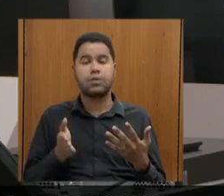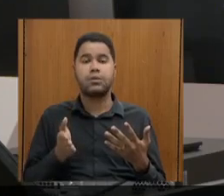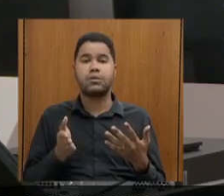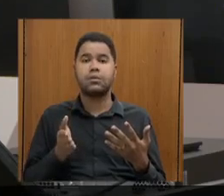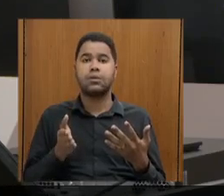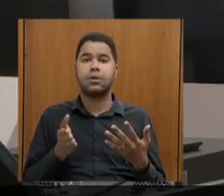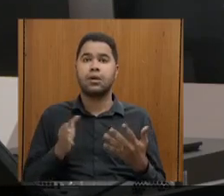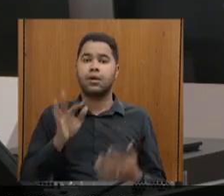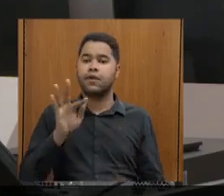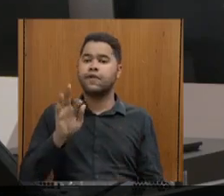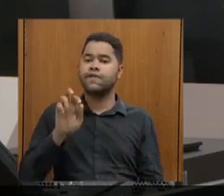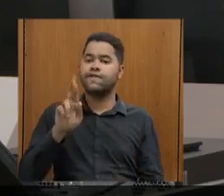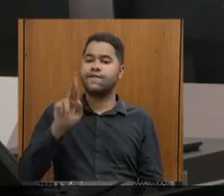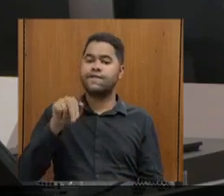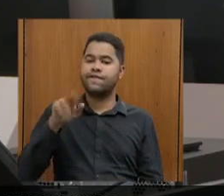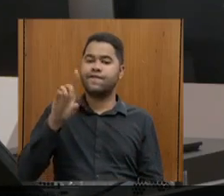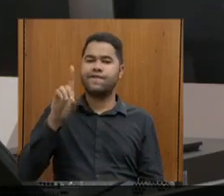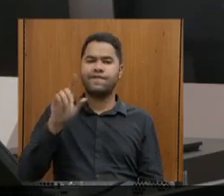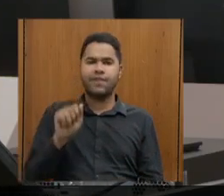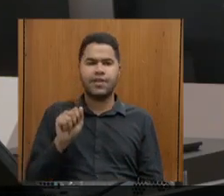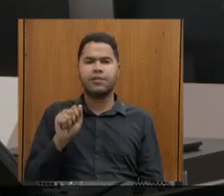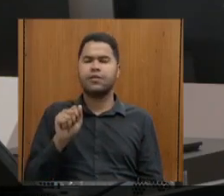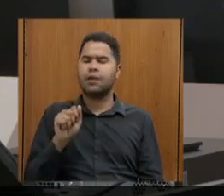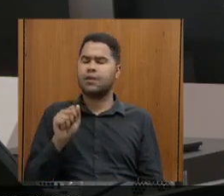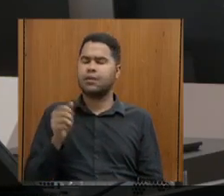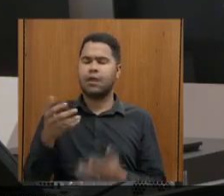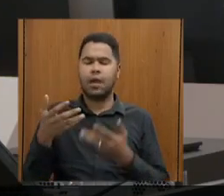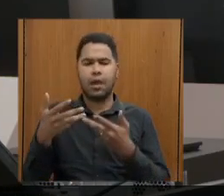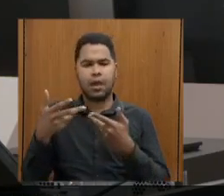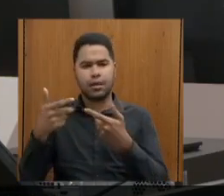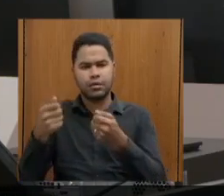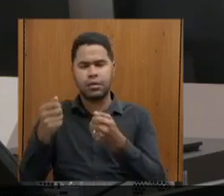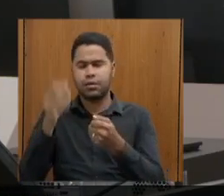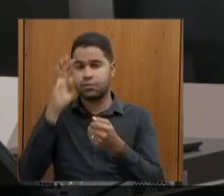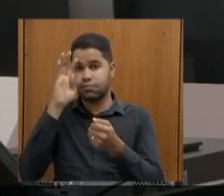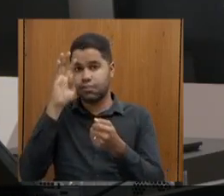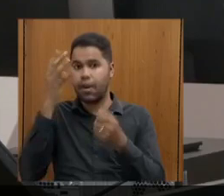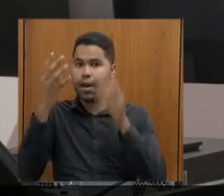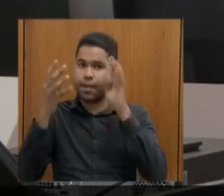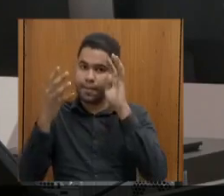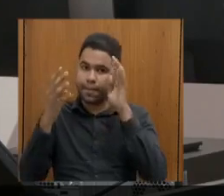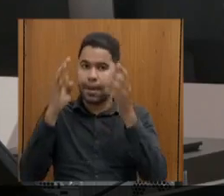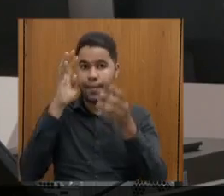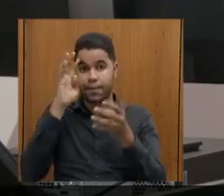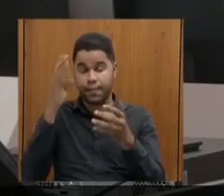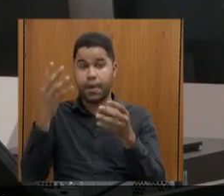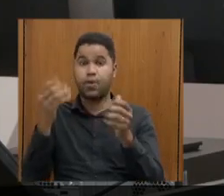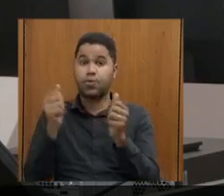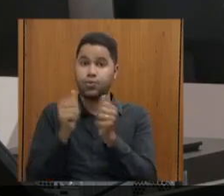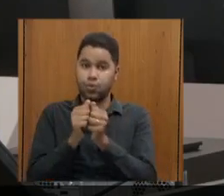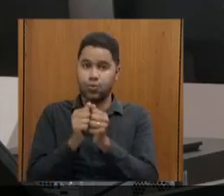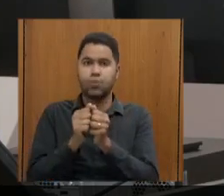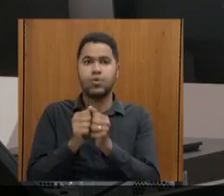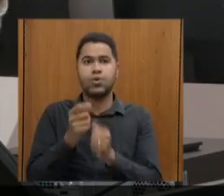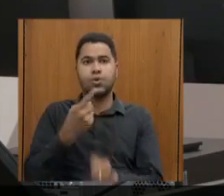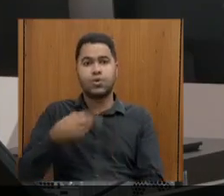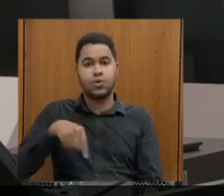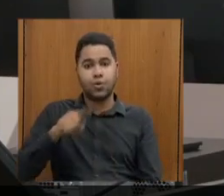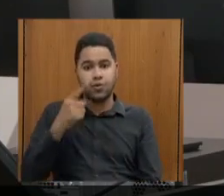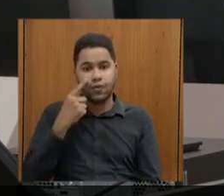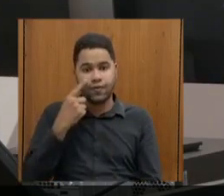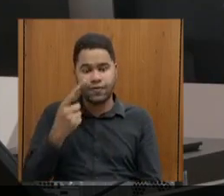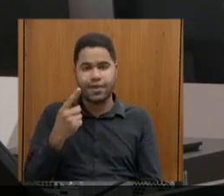e a Fernanda que nos atende resolve muita coisa com a equipe dele a gente tá vendo